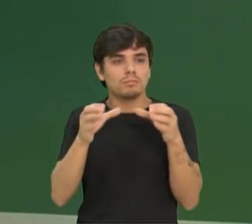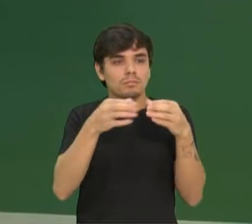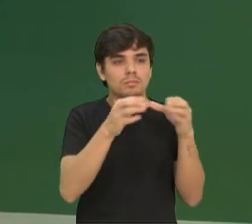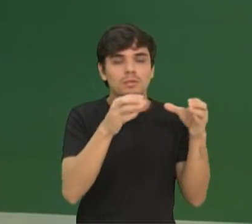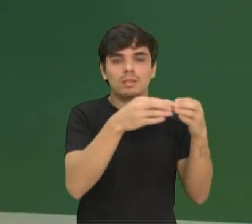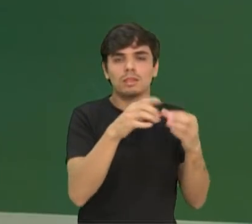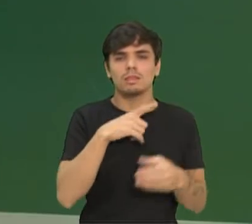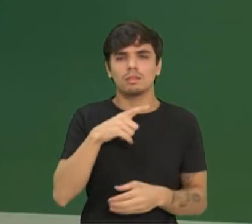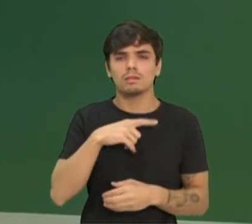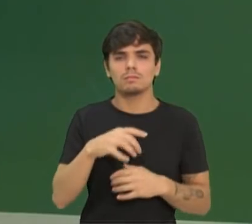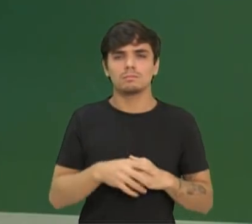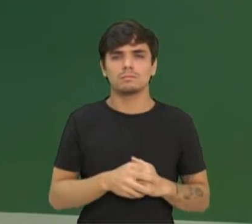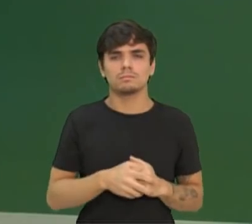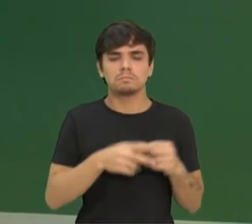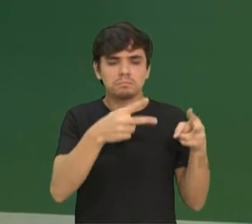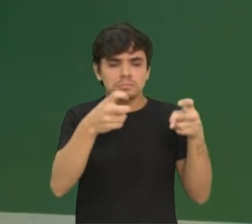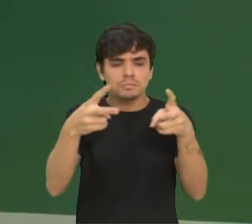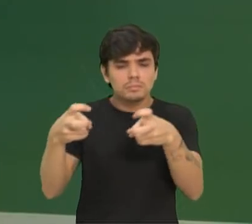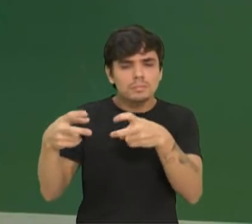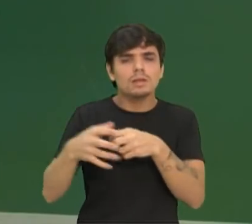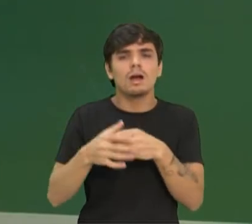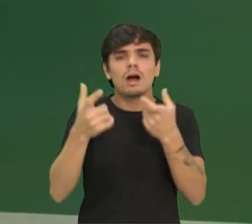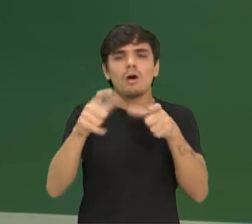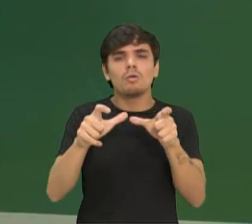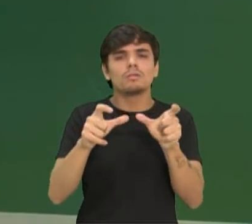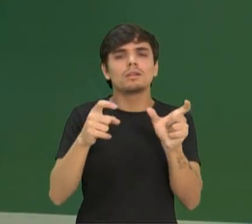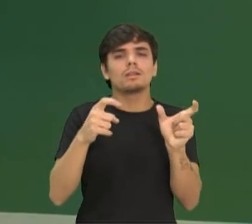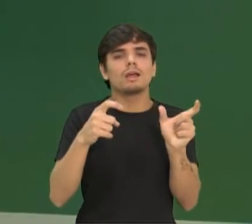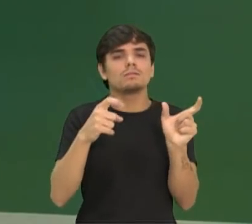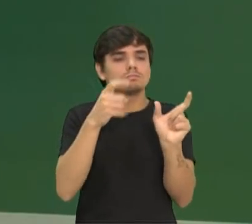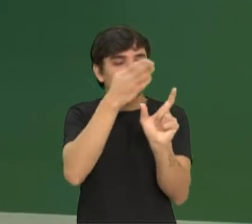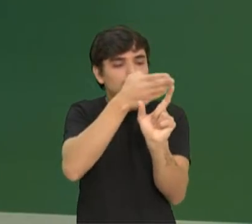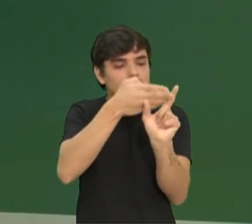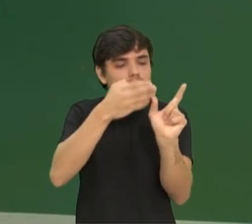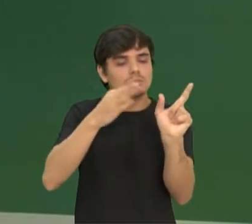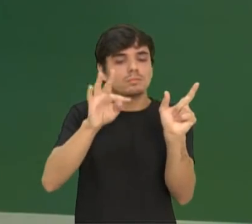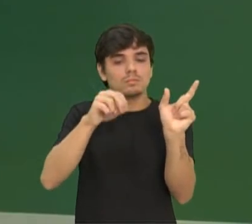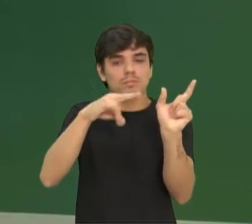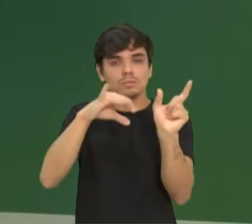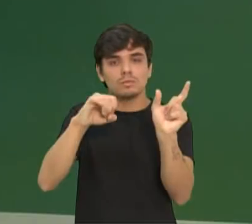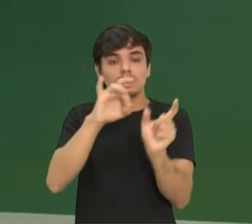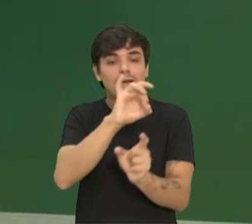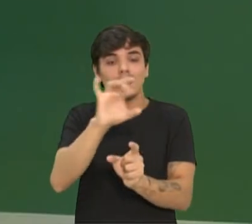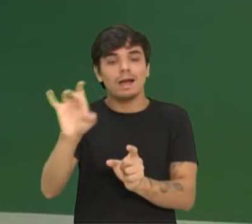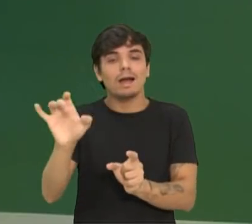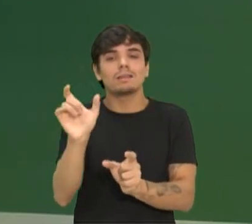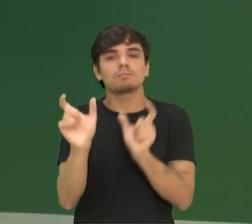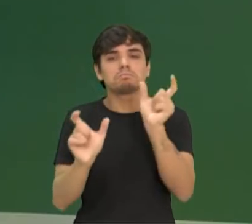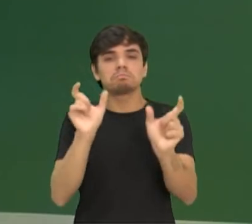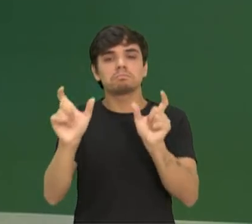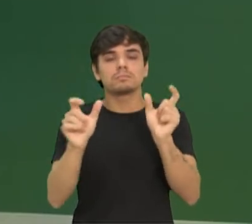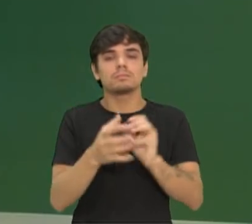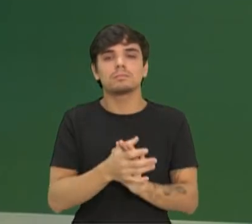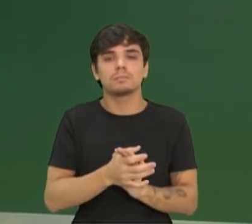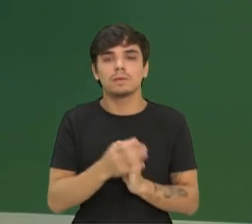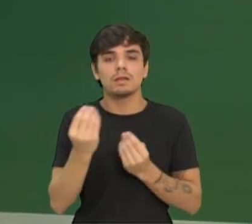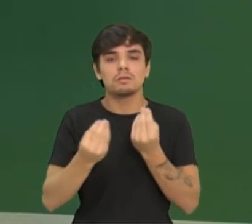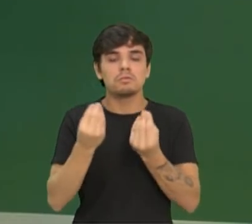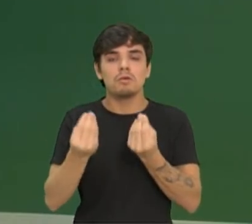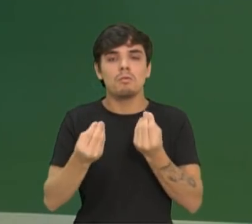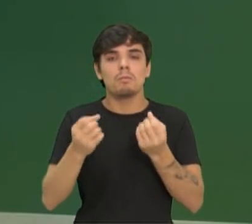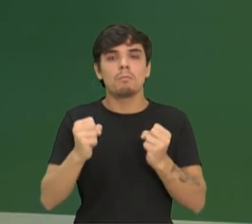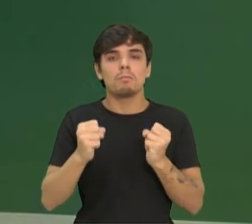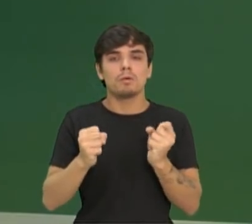Repare, veja onde está a sílaba tônica de cada palavra e me diga como podemos classificar essas palavras quanto à